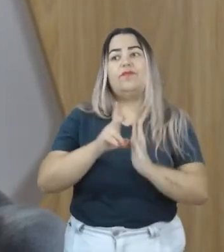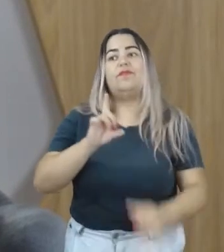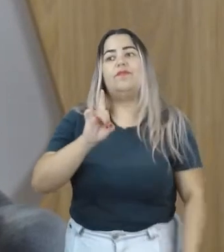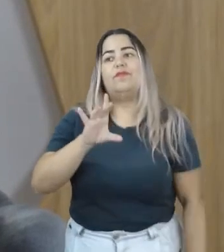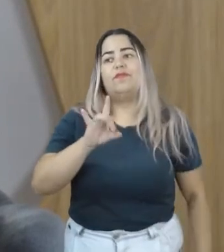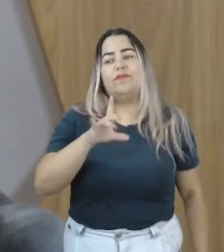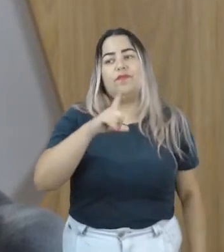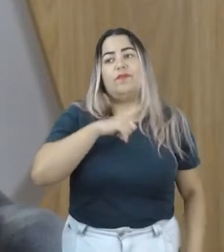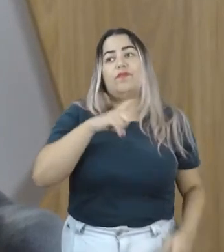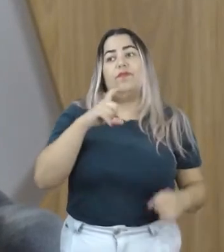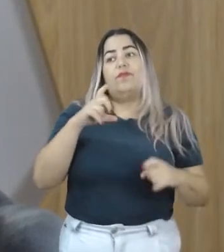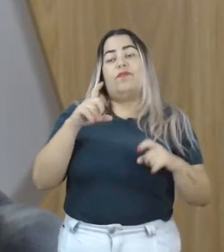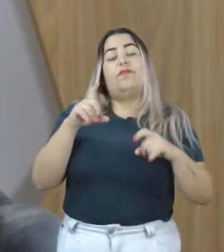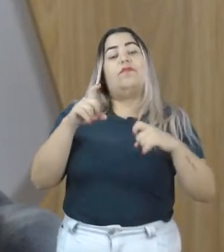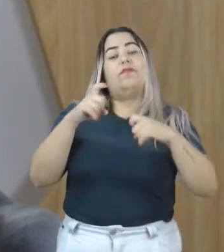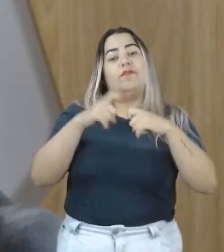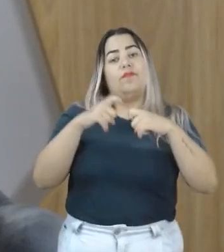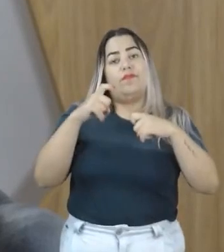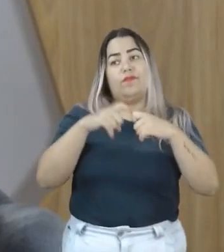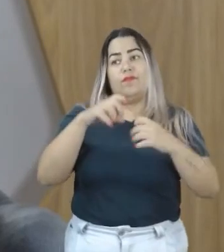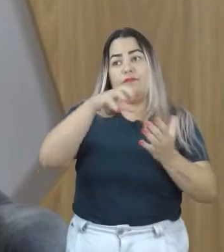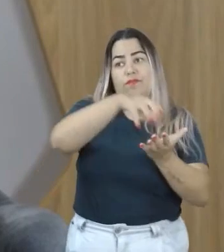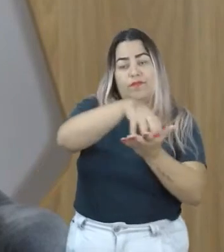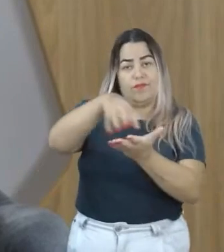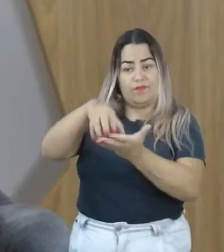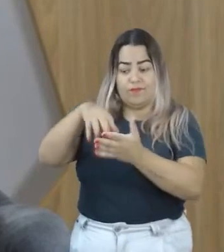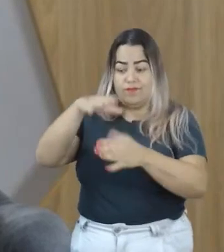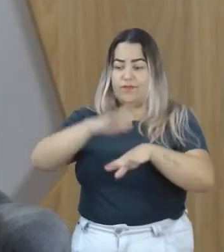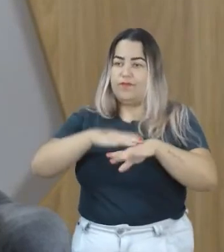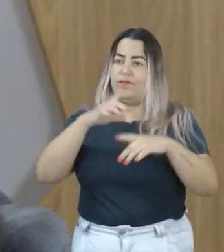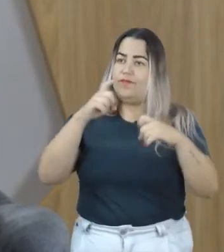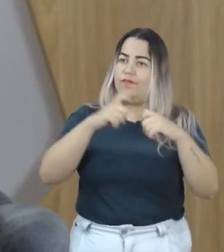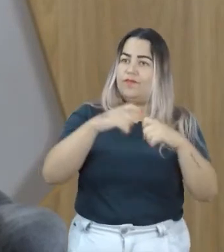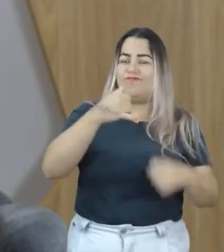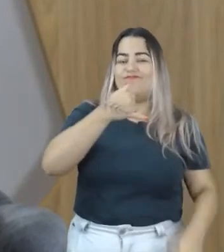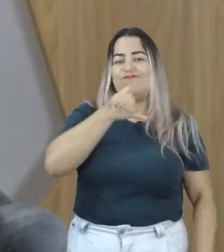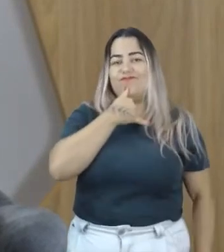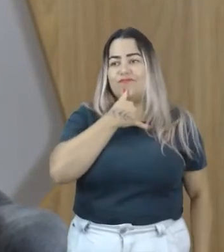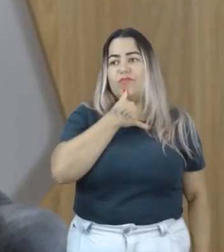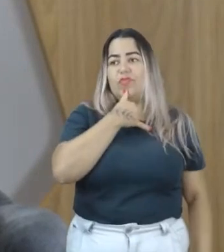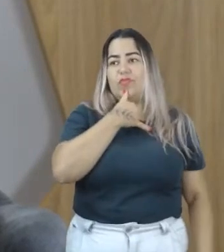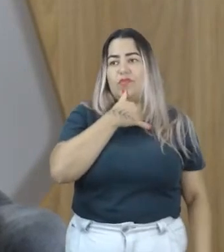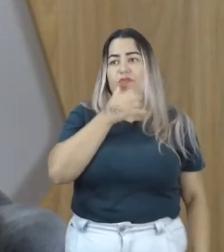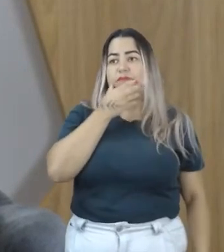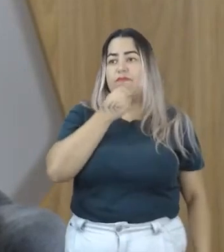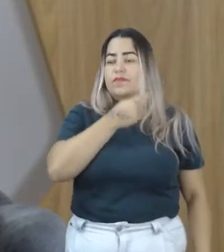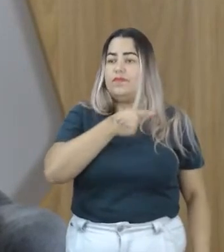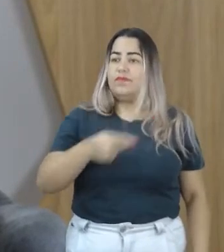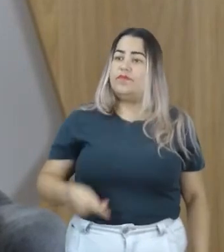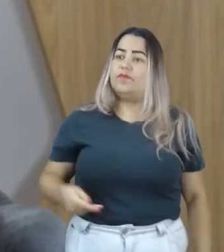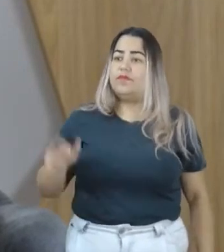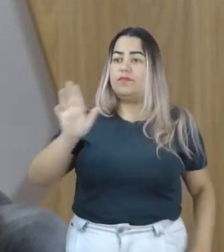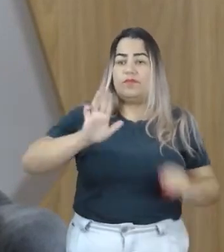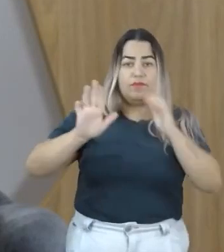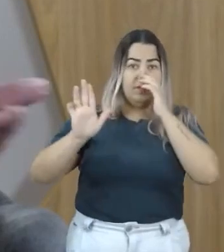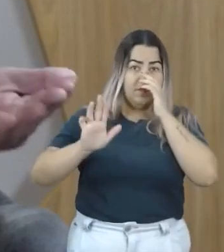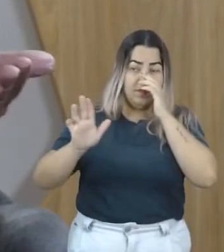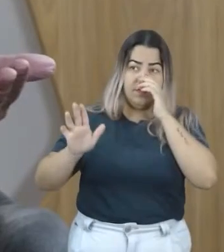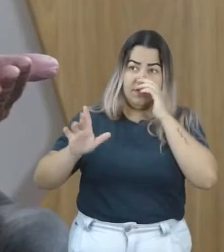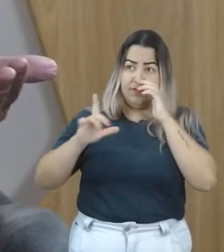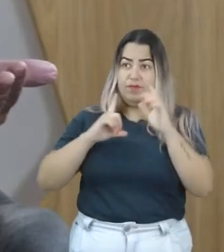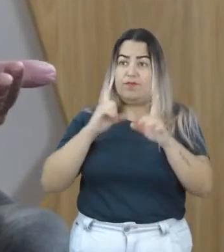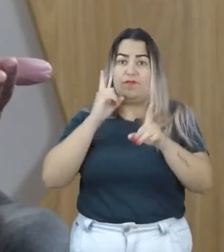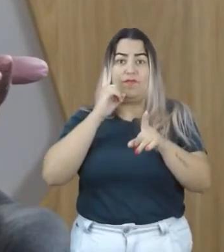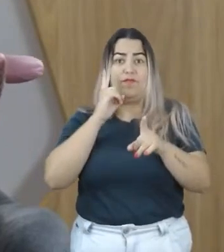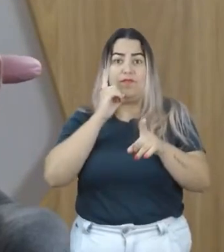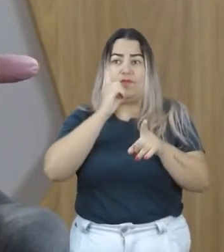ter médicos em todos os distritos sanitários indígenas com mais médicos. Infelizmente, quando o presidente Lula entrou, o que encontrou foi um